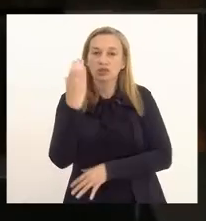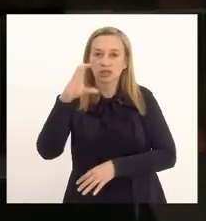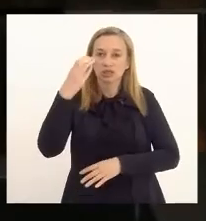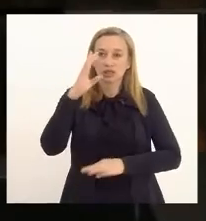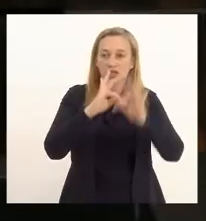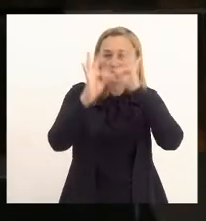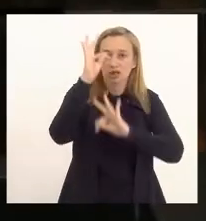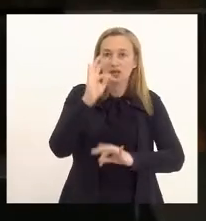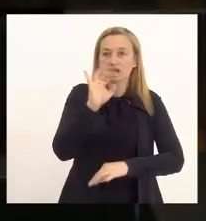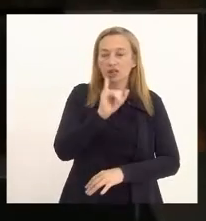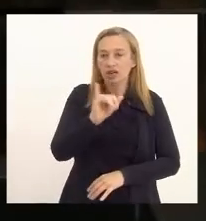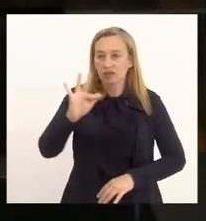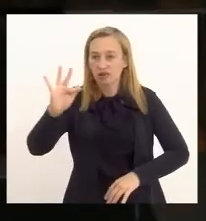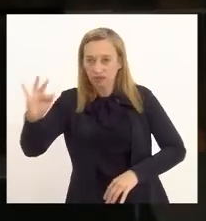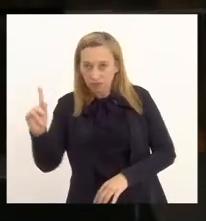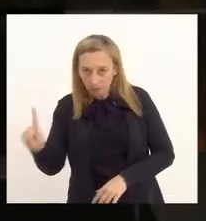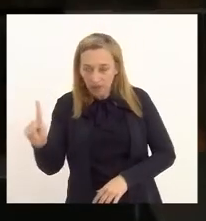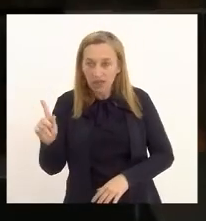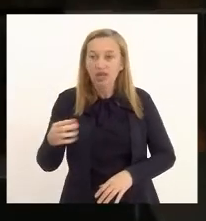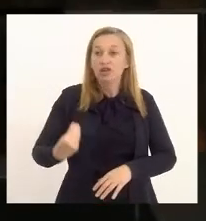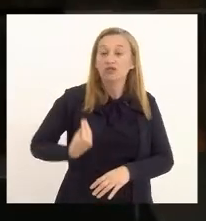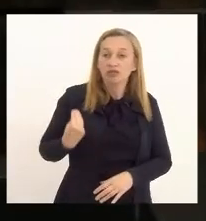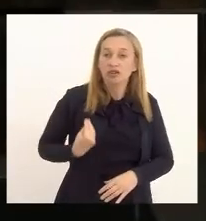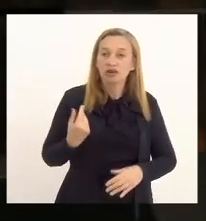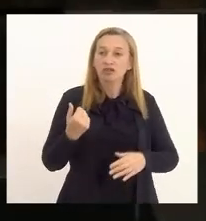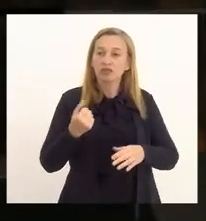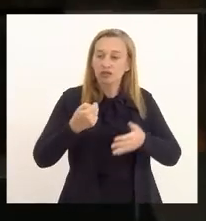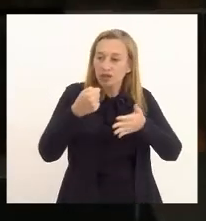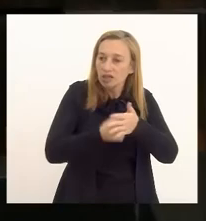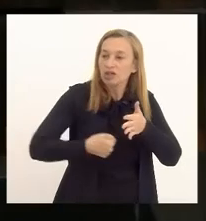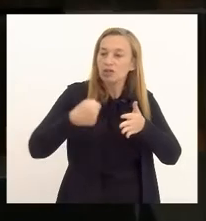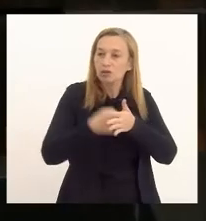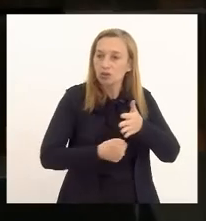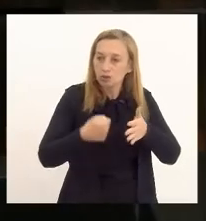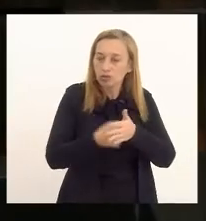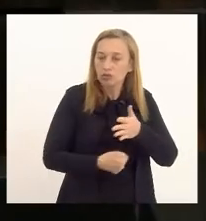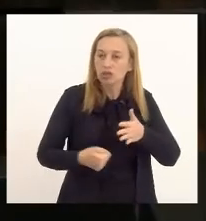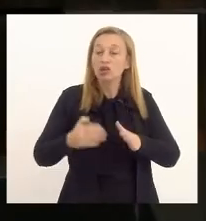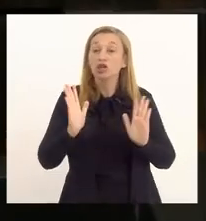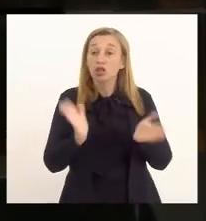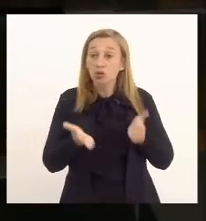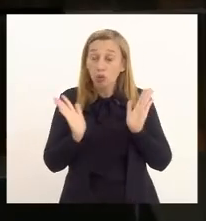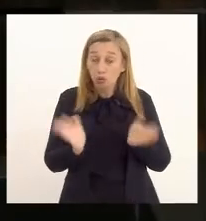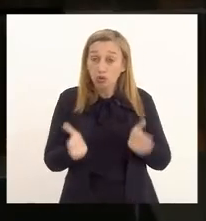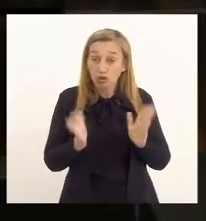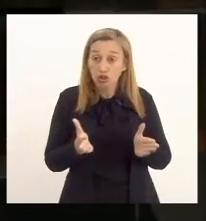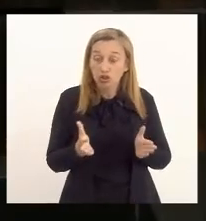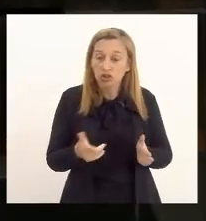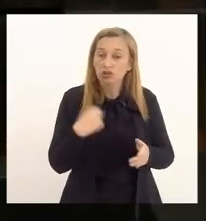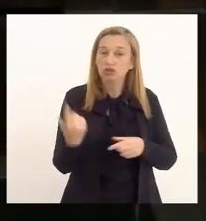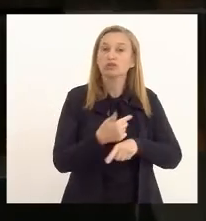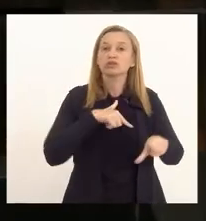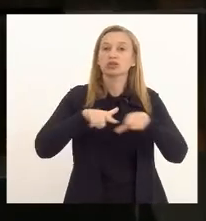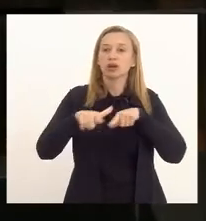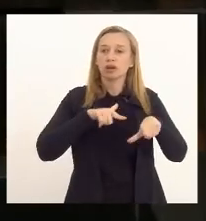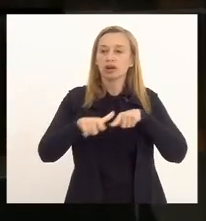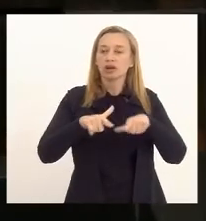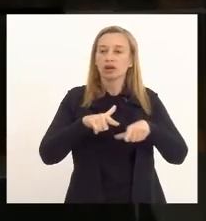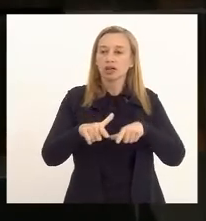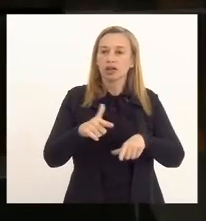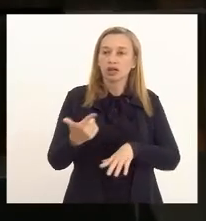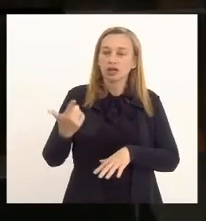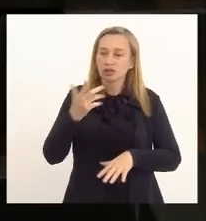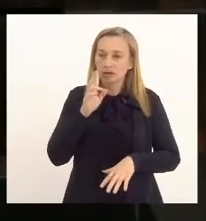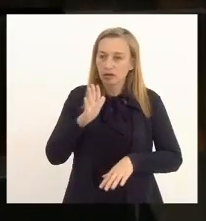A FFP vive, resistiu a mais uma crise e hoje vamos trabalhar para que ela saia ainda